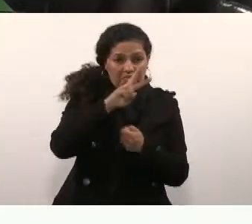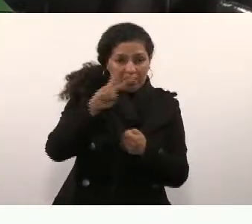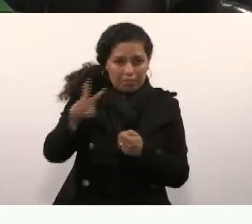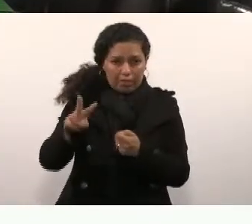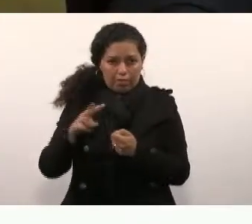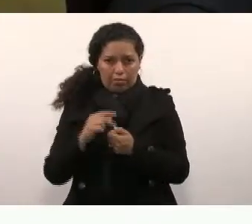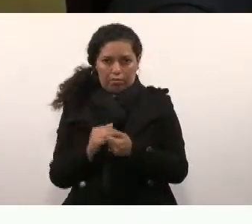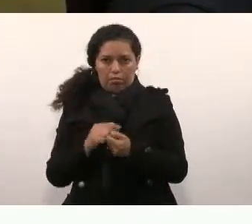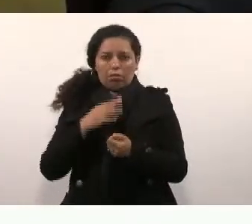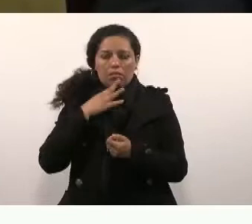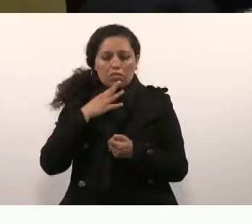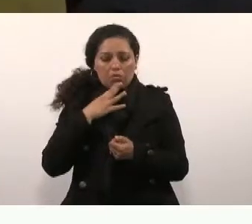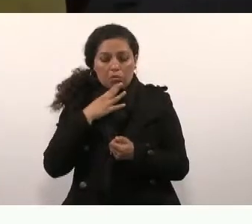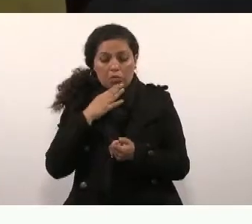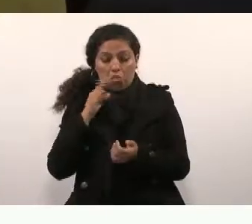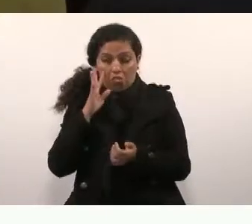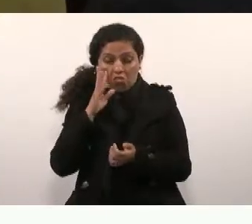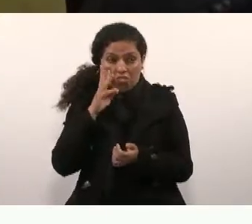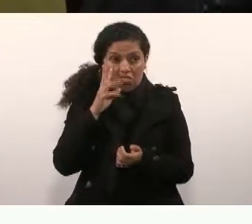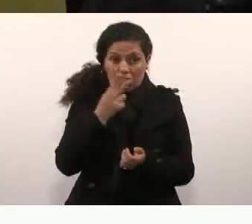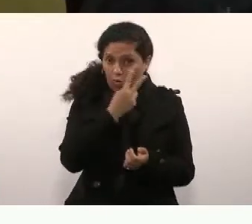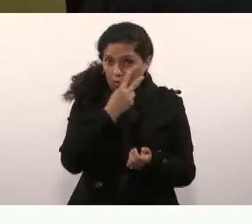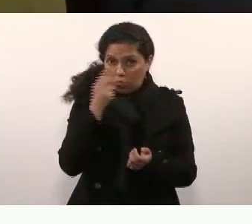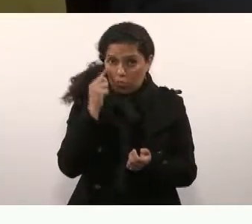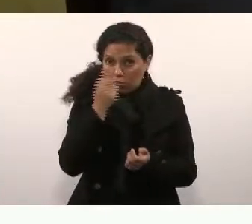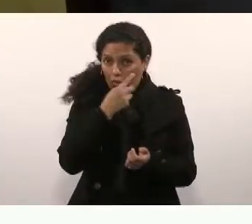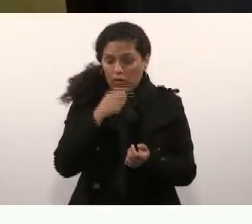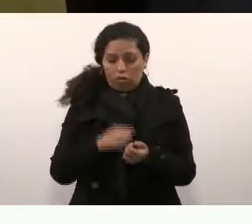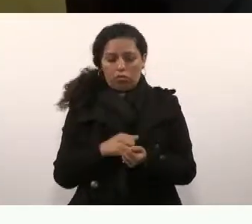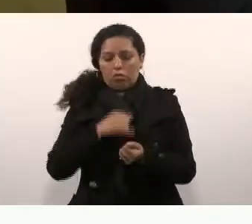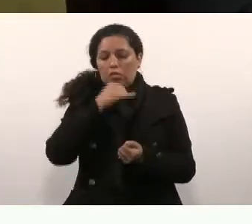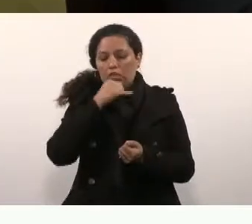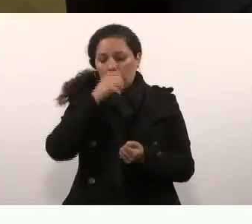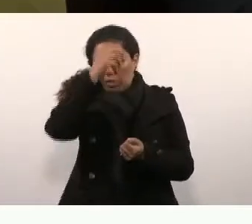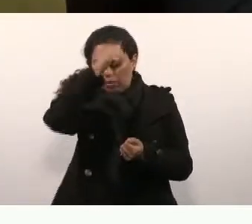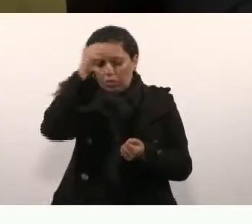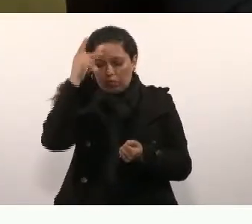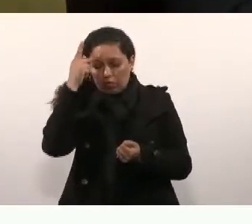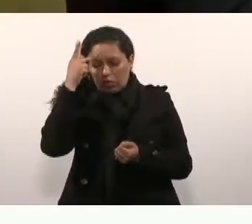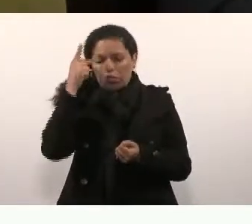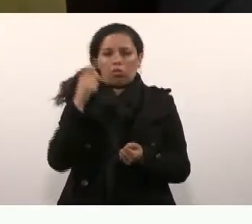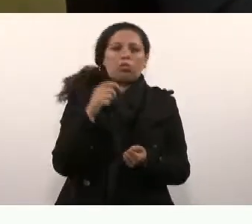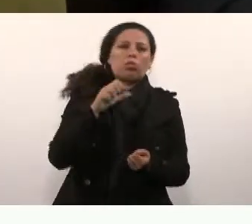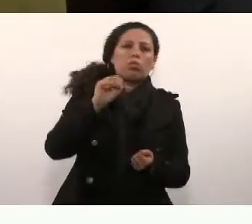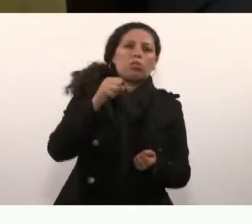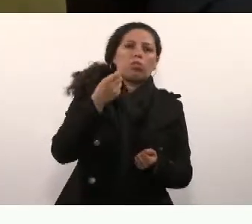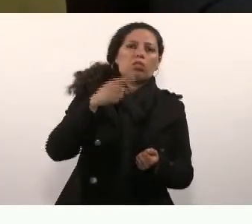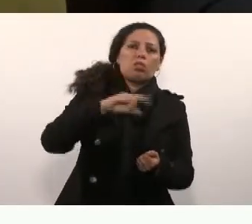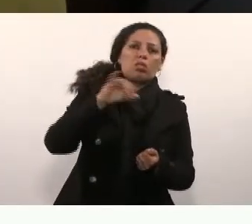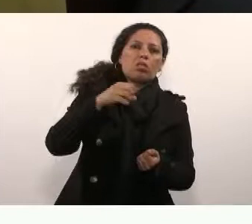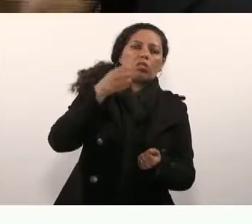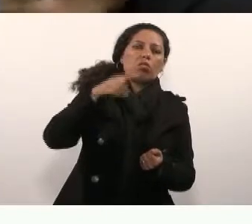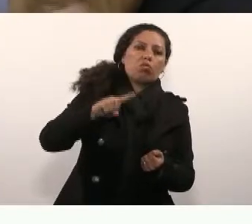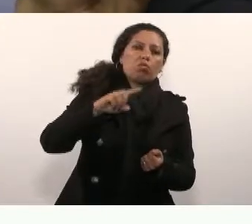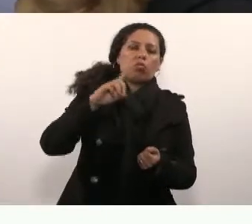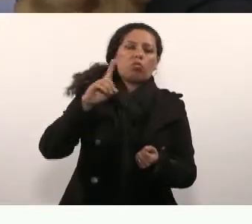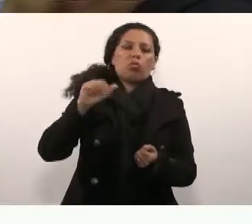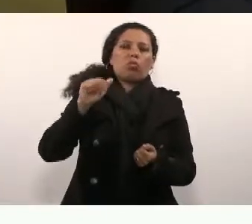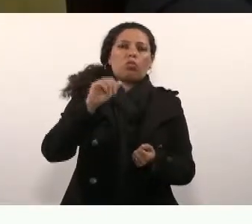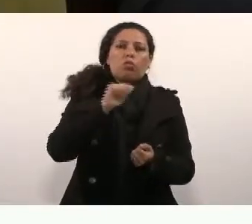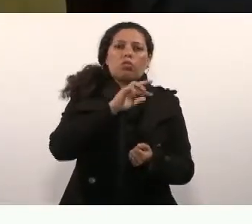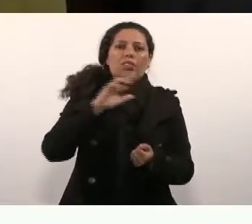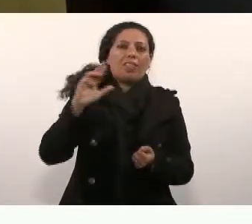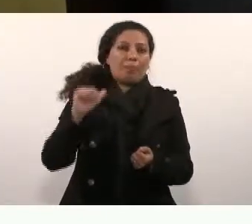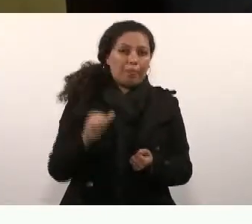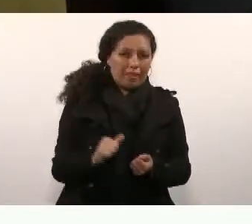lá 2 vezes, conheço a Prefeitura de São João da Barra, através da prefeita Carla Machado, que faz um trabalho, o Valdec também